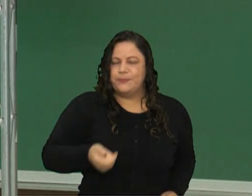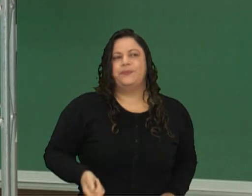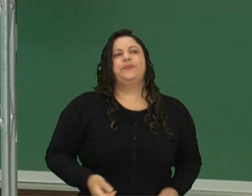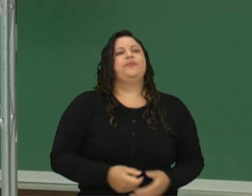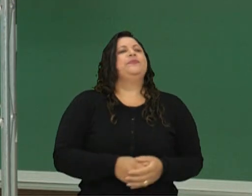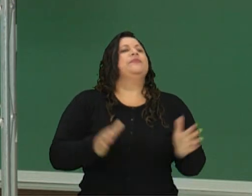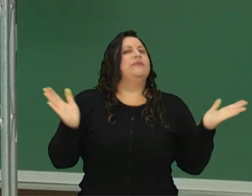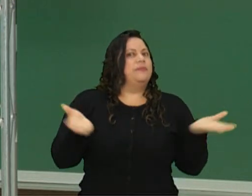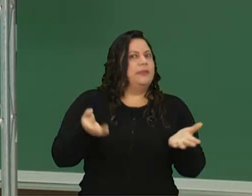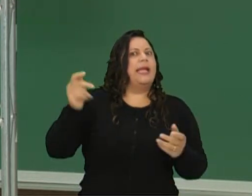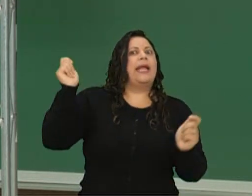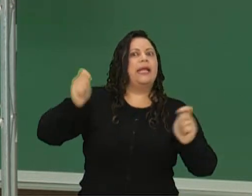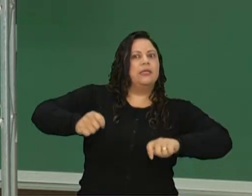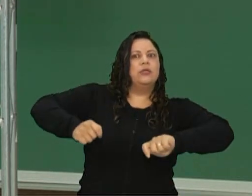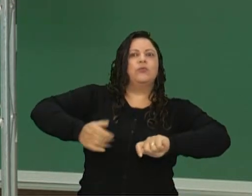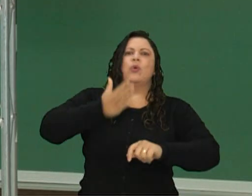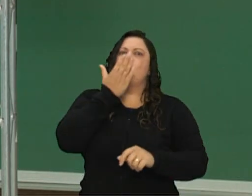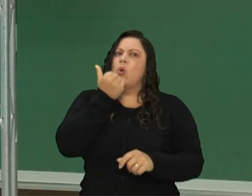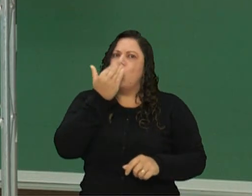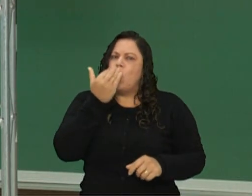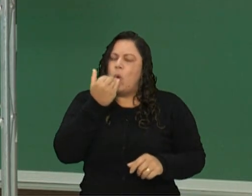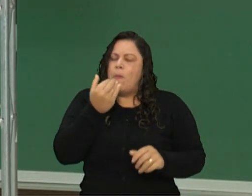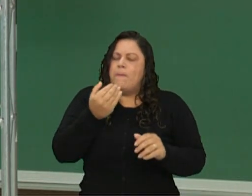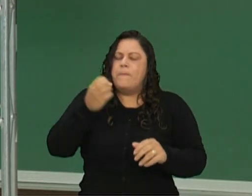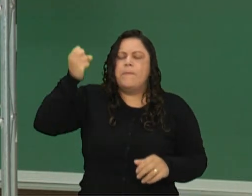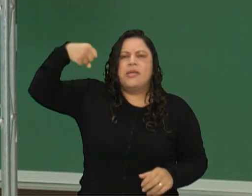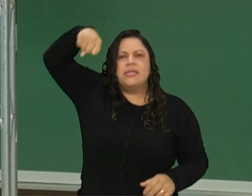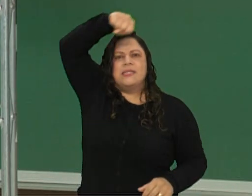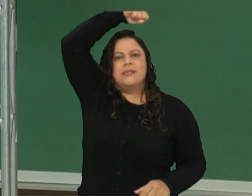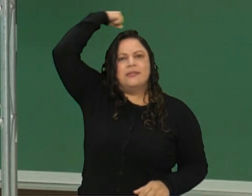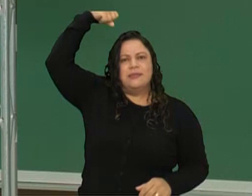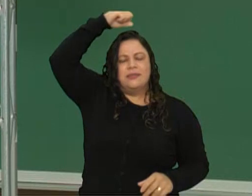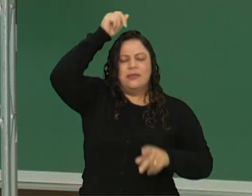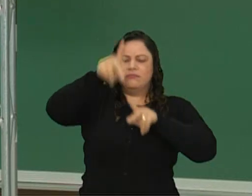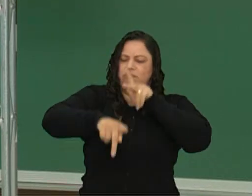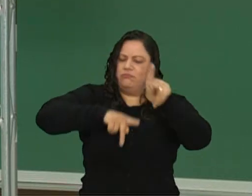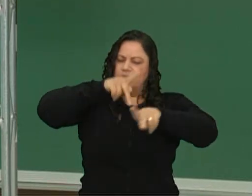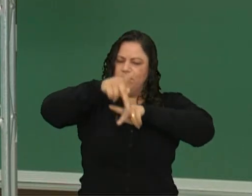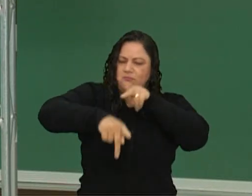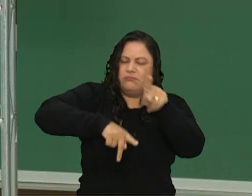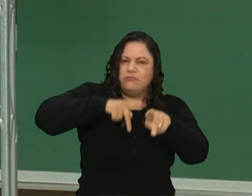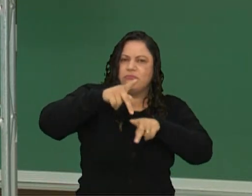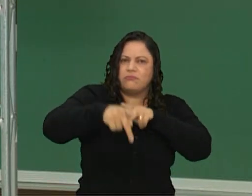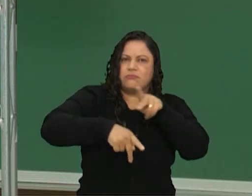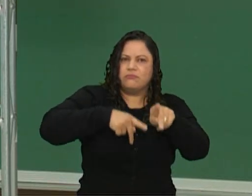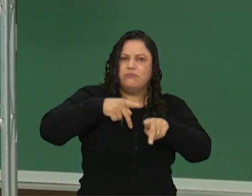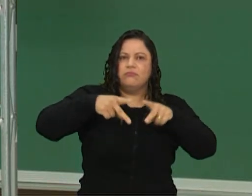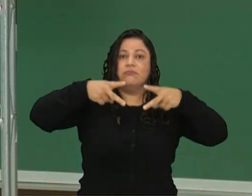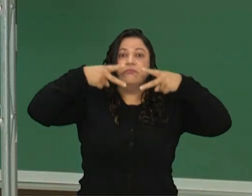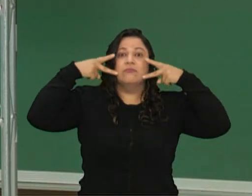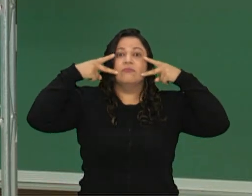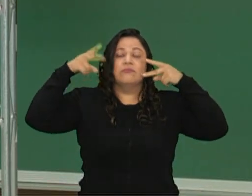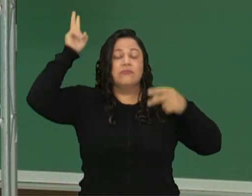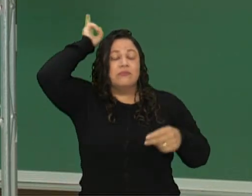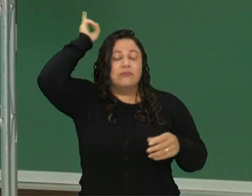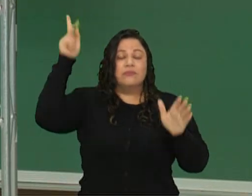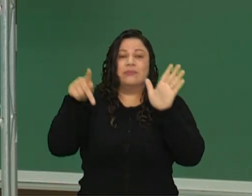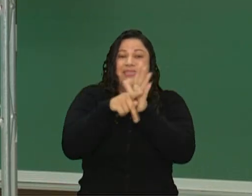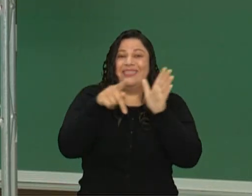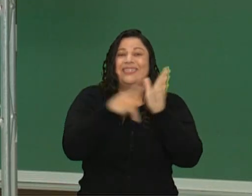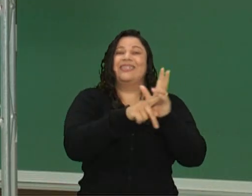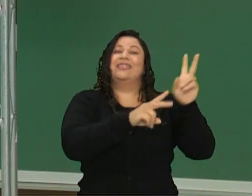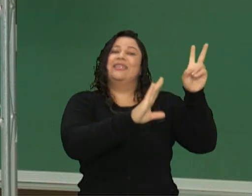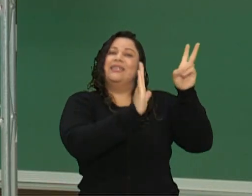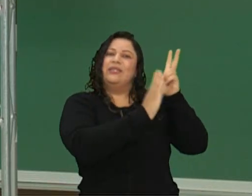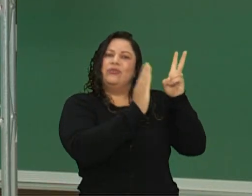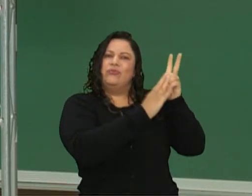indígenas desta região. Além de fazer parte da alimentação dos animais, enfim, as florestas